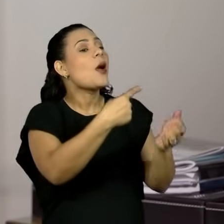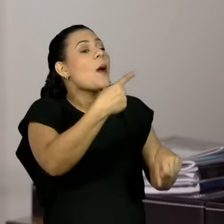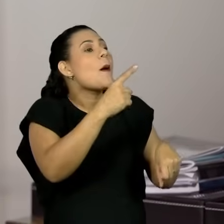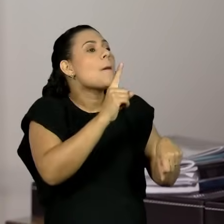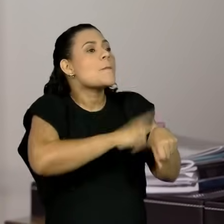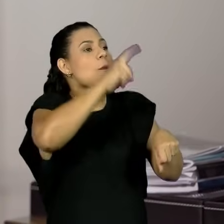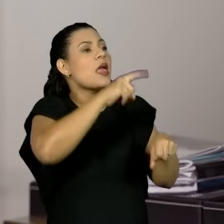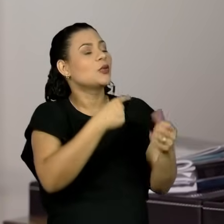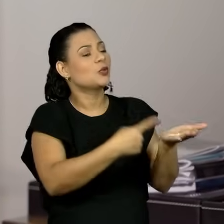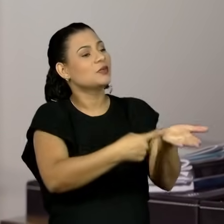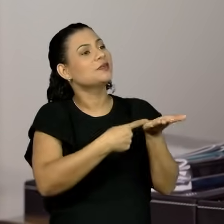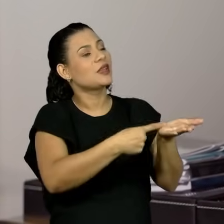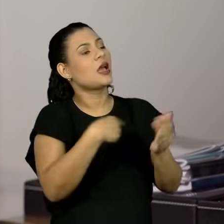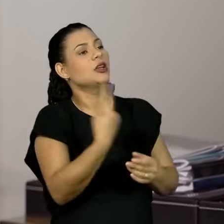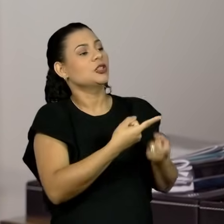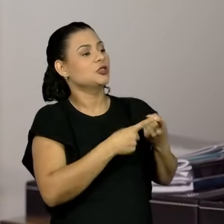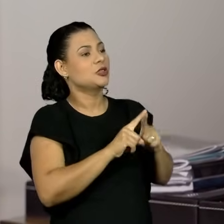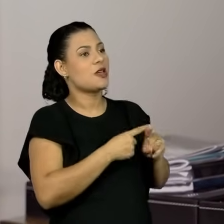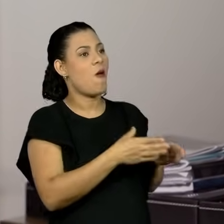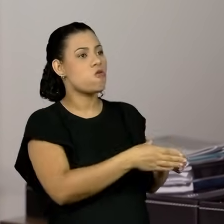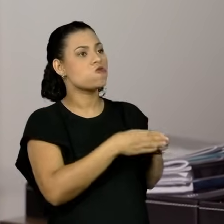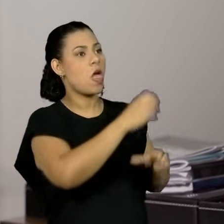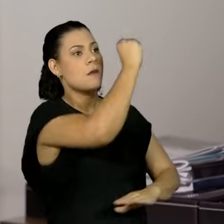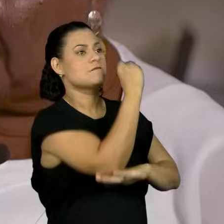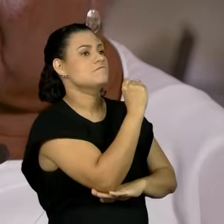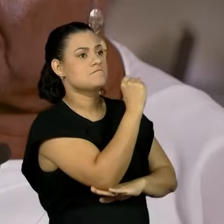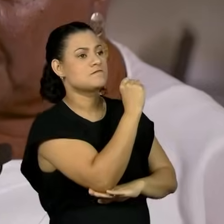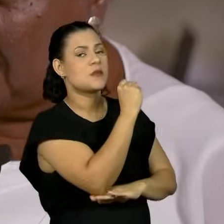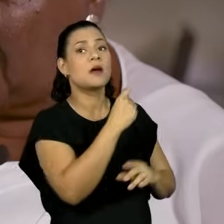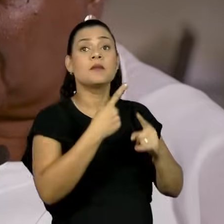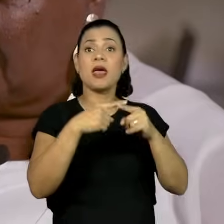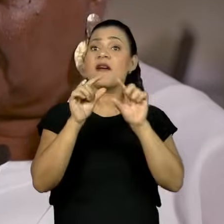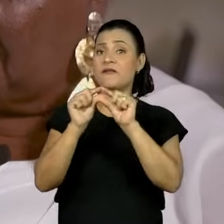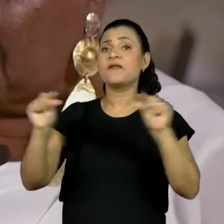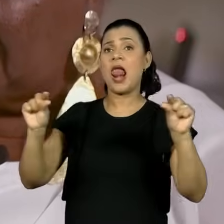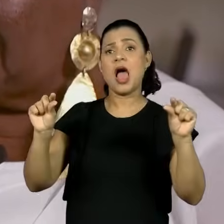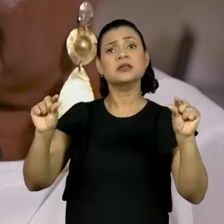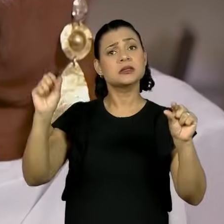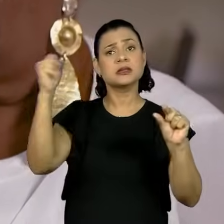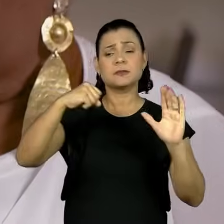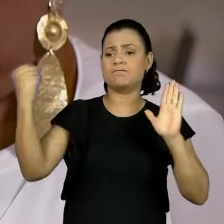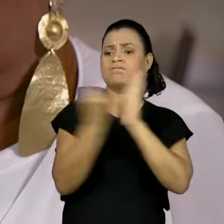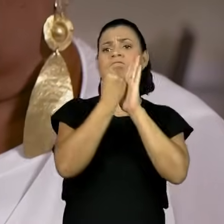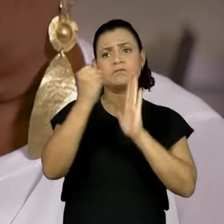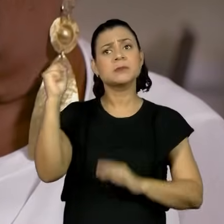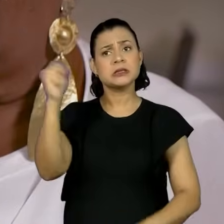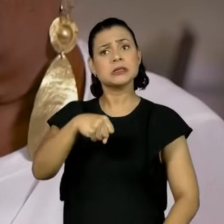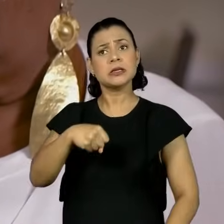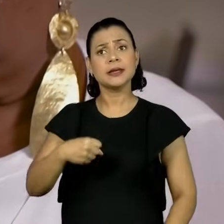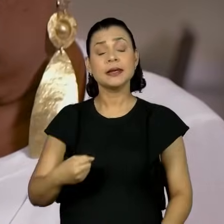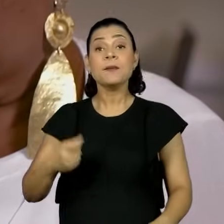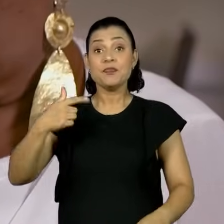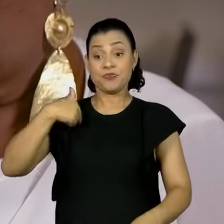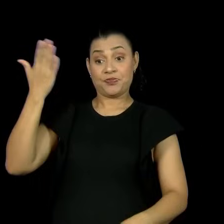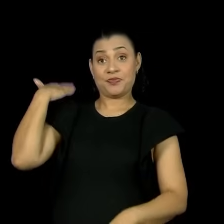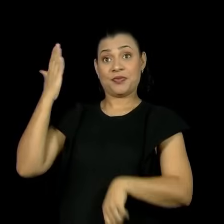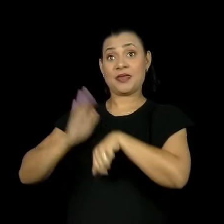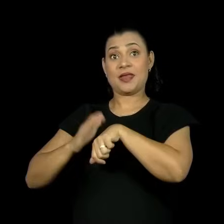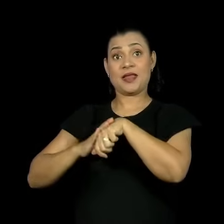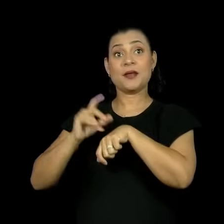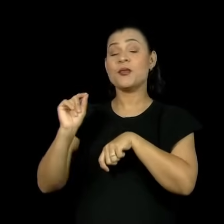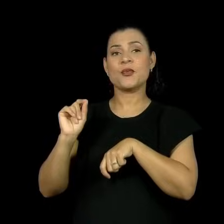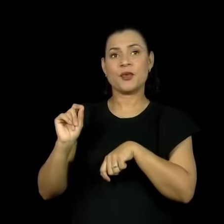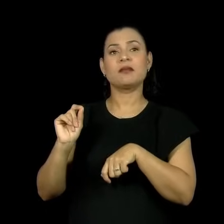Gente Combinamos de Não Morrer. Porque virou um grito de guerra. É um grito de guerra, é um grito de guerra. Eu tinha... esse